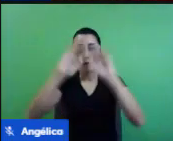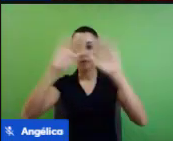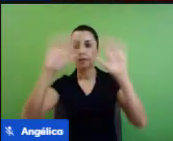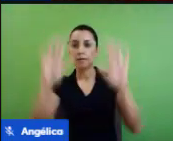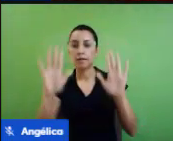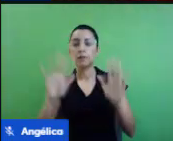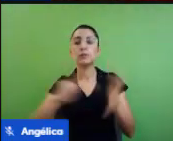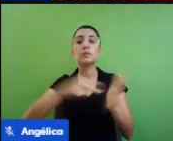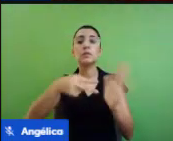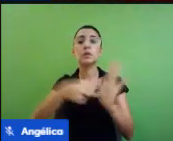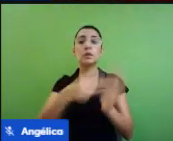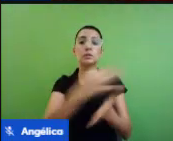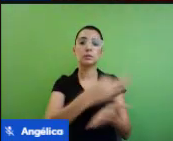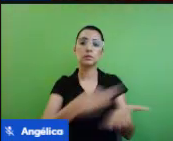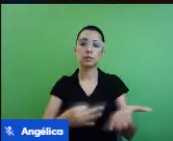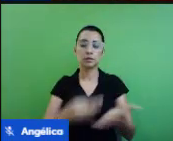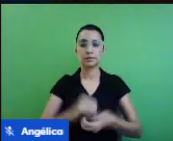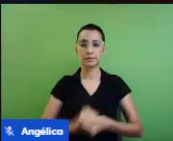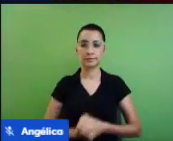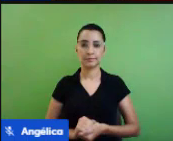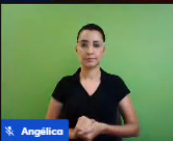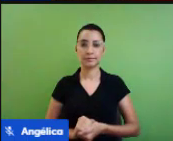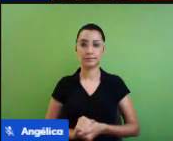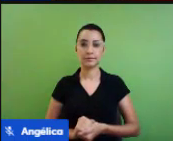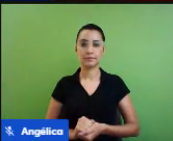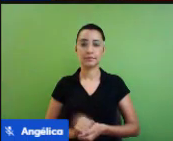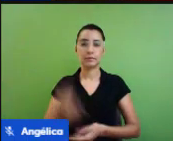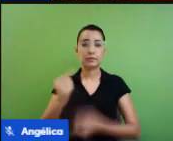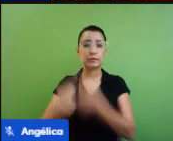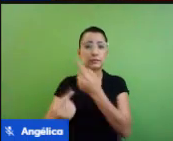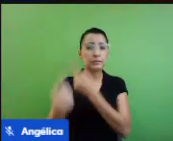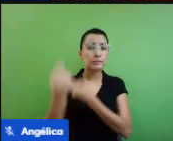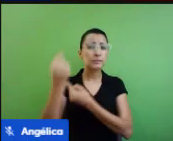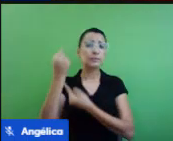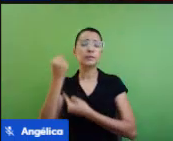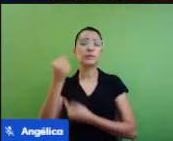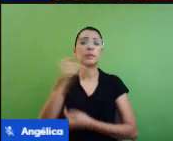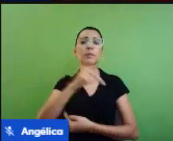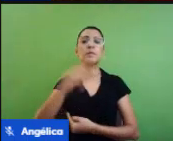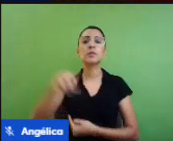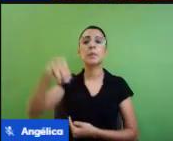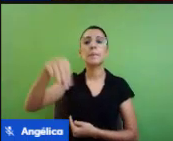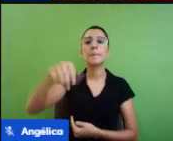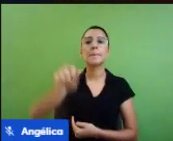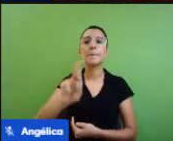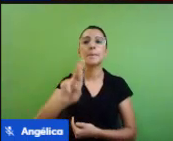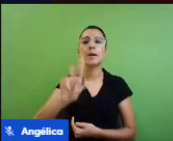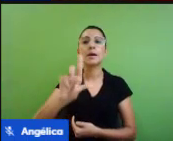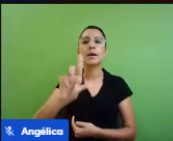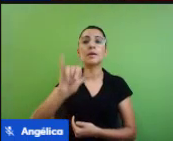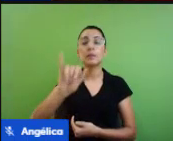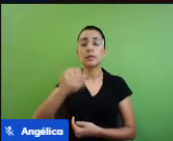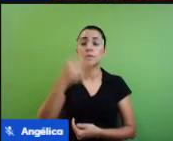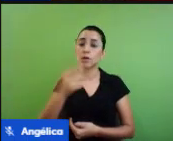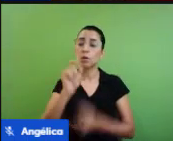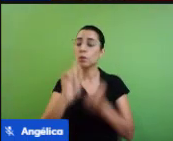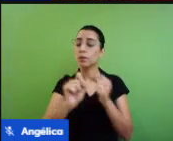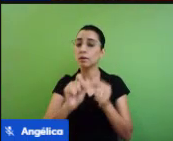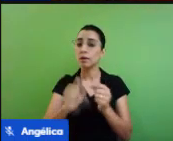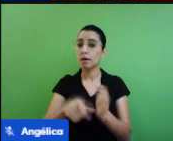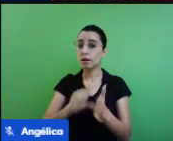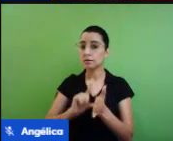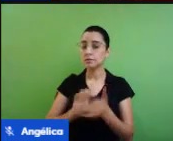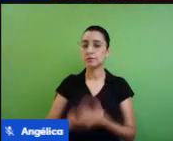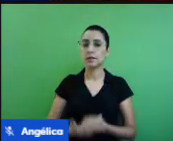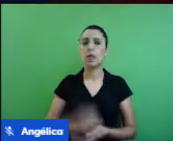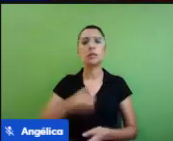texto. Voltamos lá no que a professora Marli falou, que existem algumas estratégias que são utilizadas